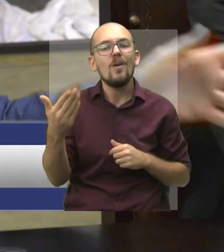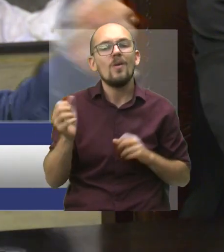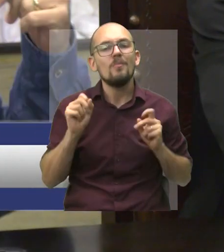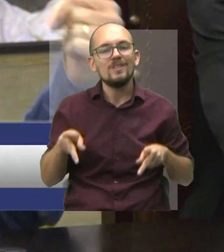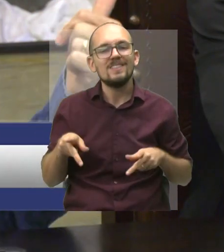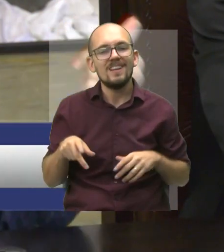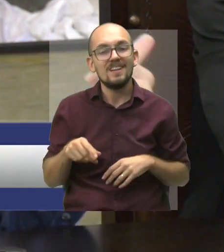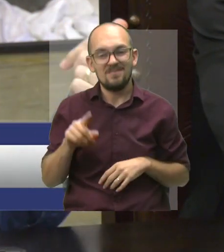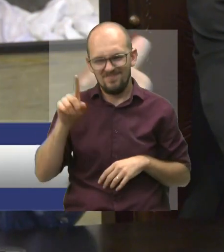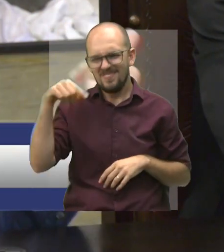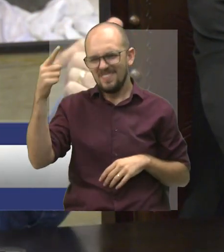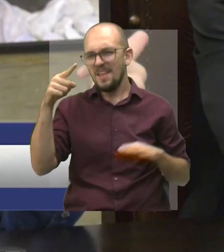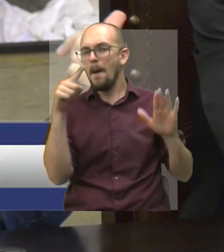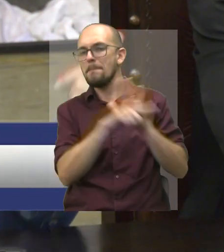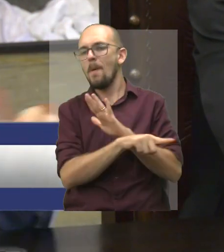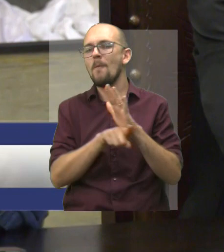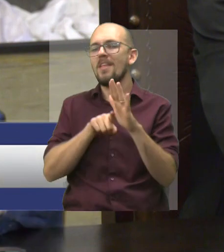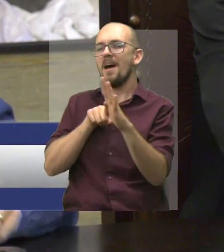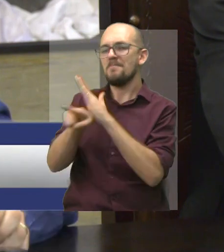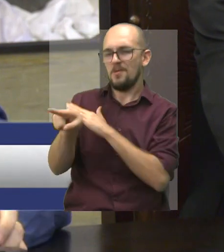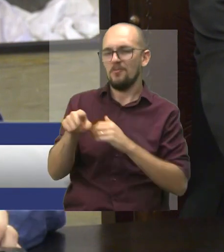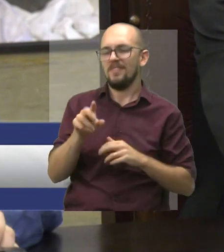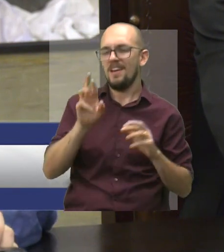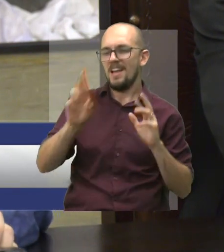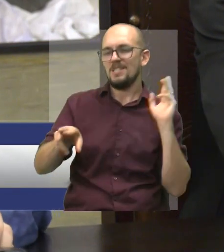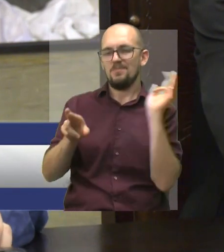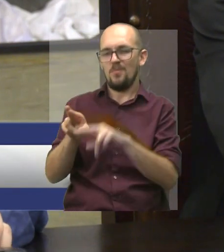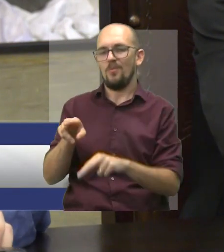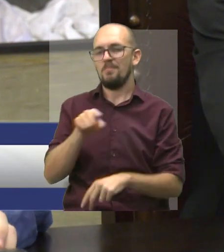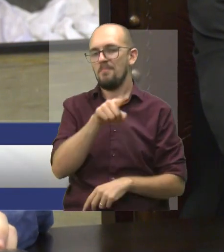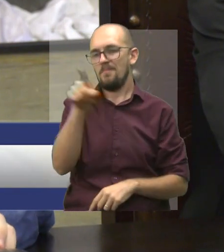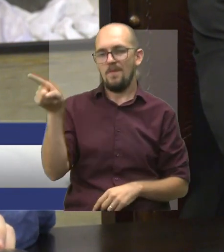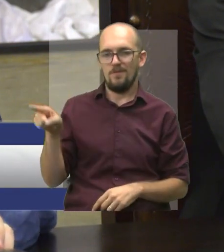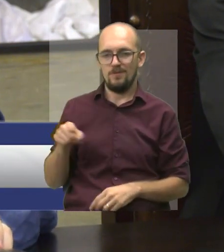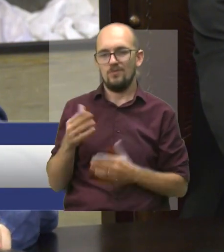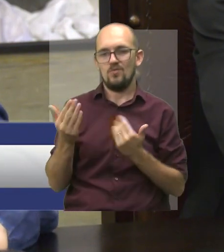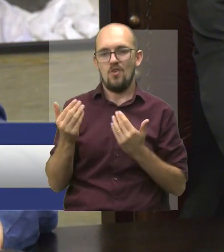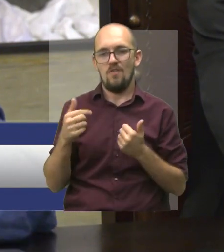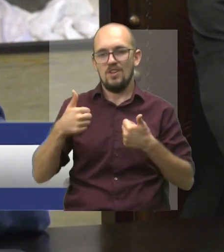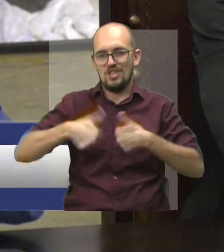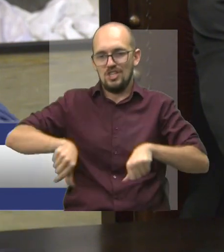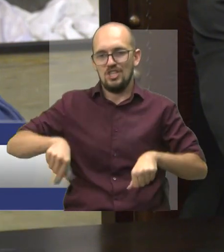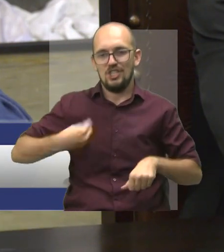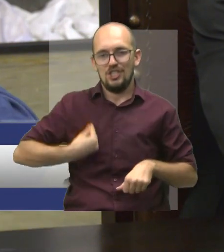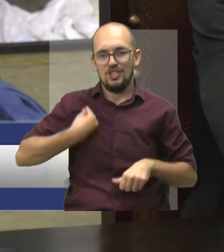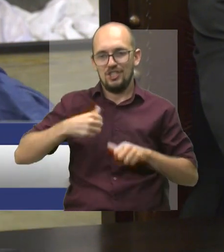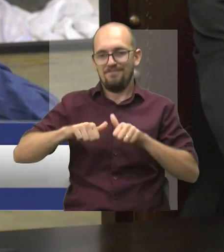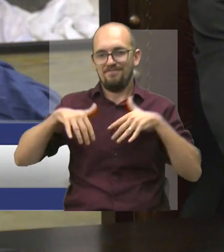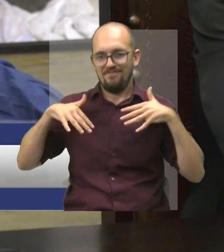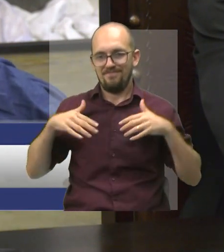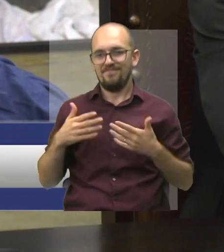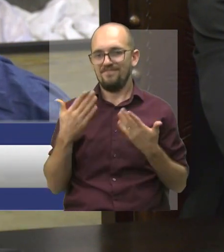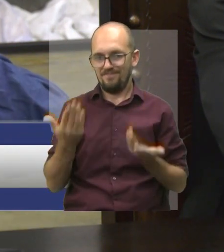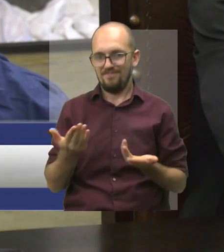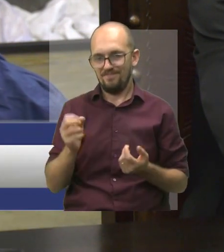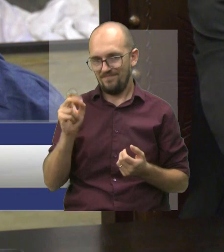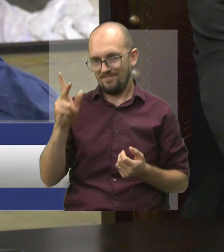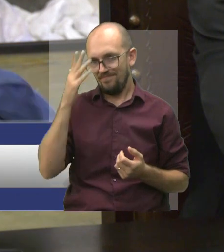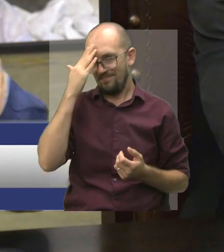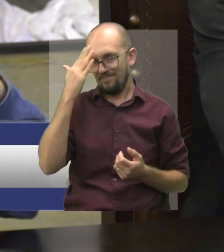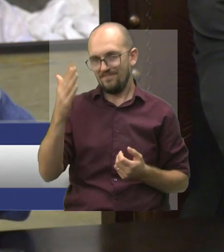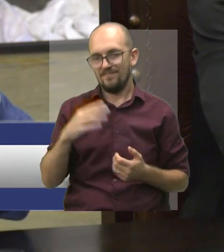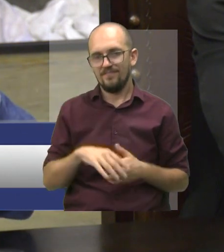Depois vocês perguntem para eles, que eles vão te responder. Vão responder a vocês, tá bom? Mais uma vez, obrigado.